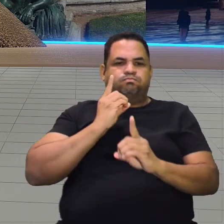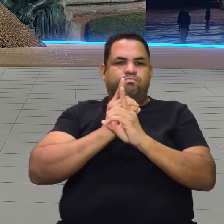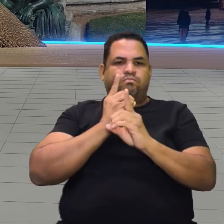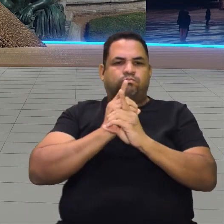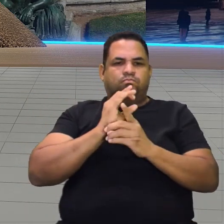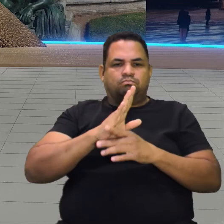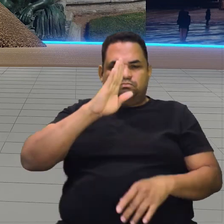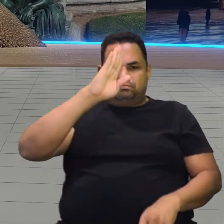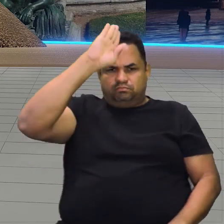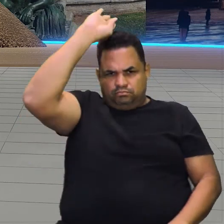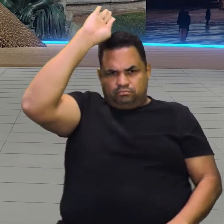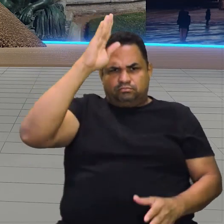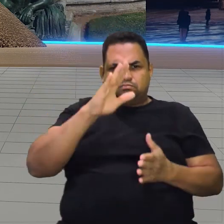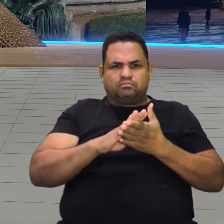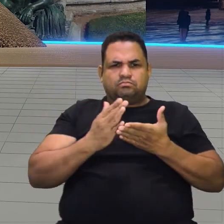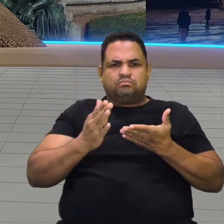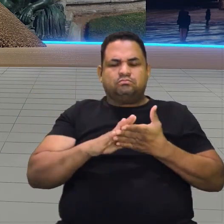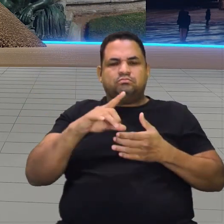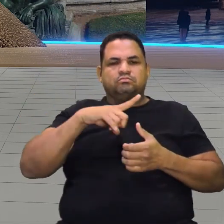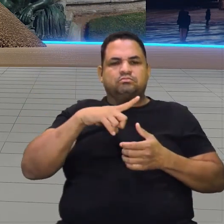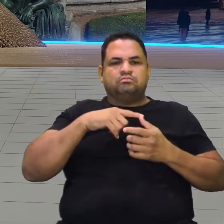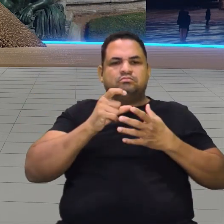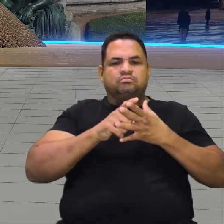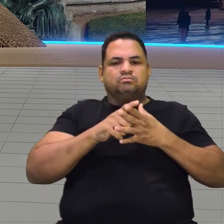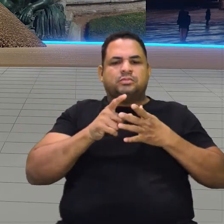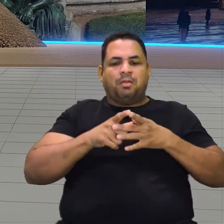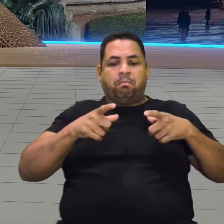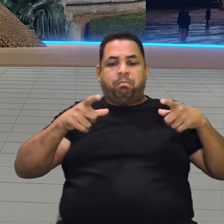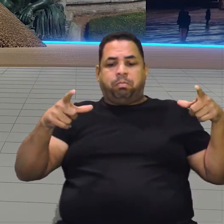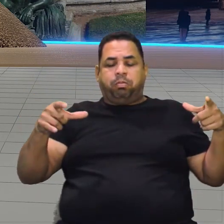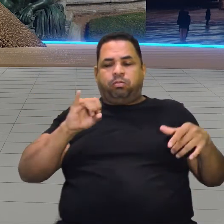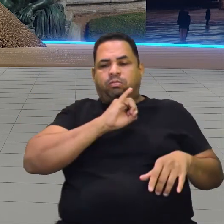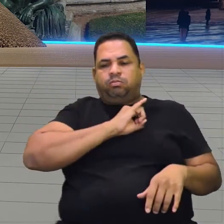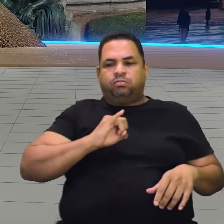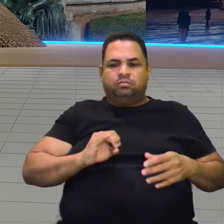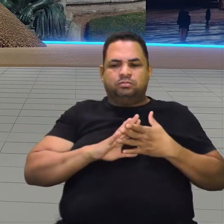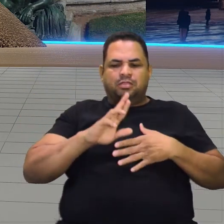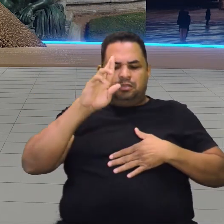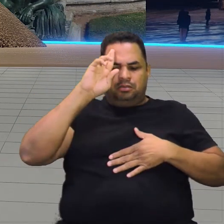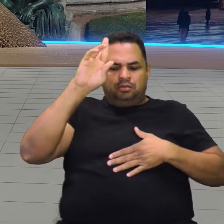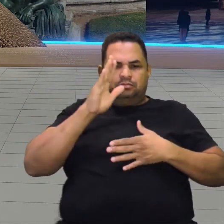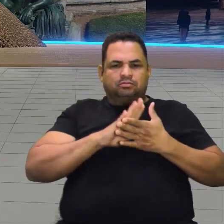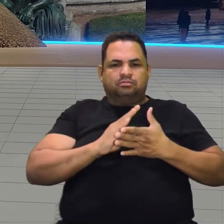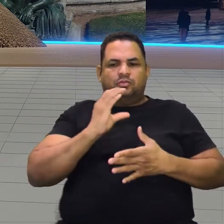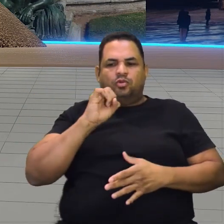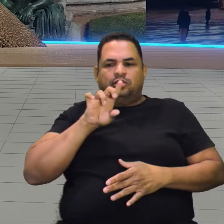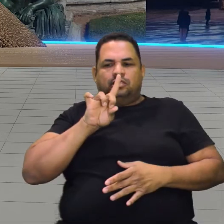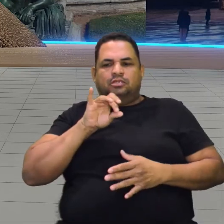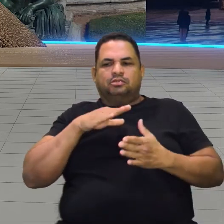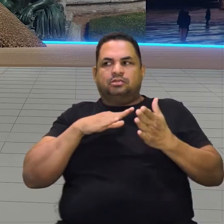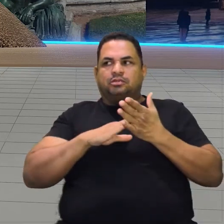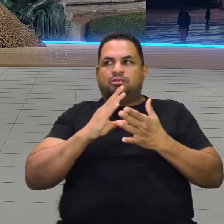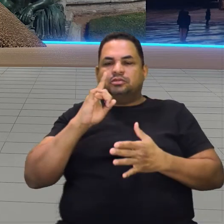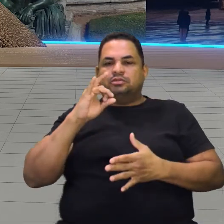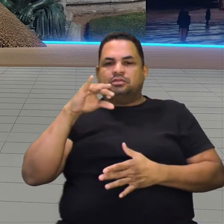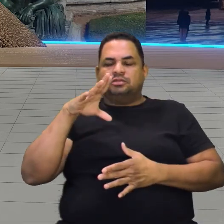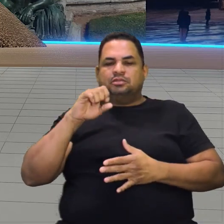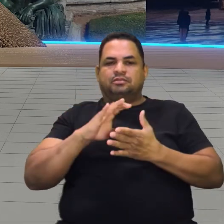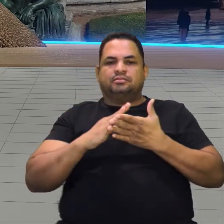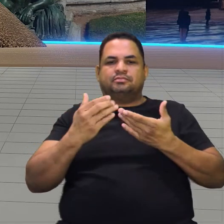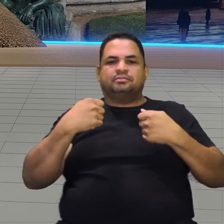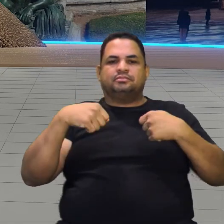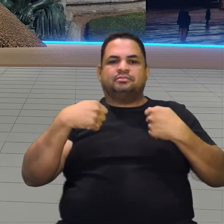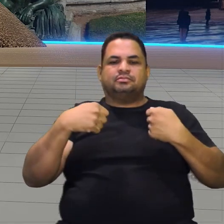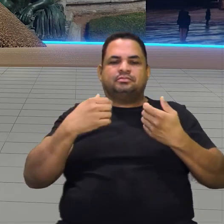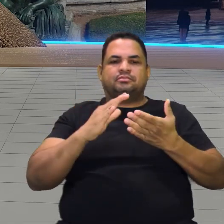romanos. Os romanos, sim, fizeram um grande império que vão dominar do Ocidente ao Oriente, que precisa até